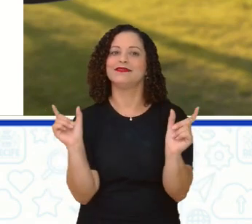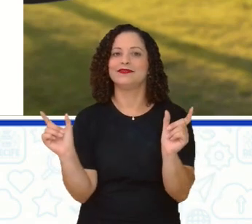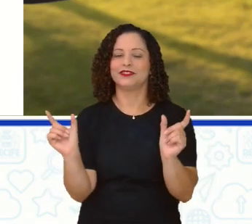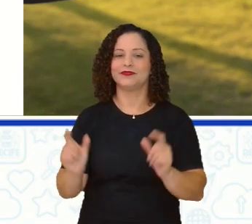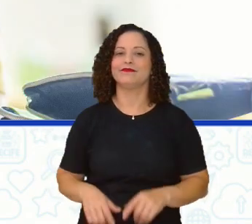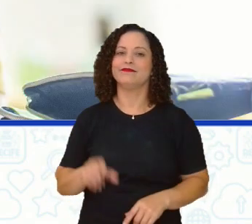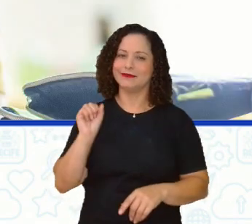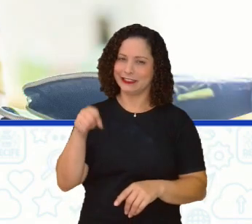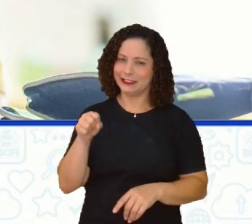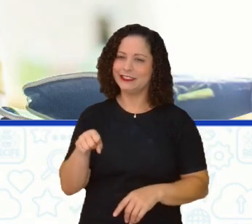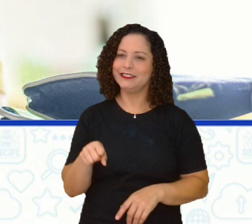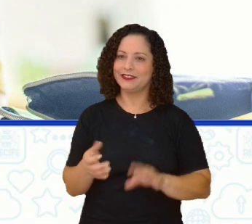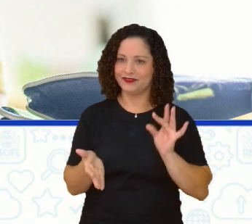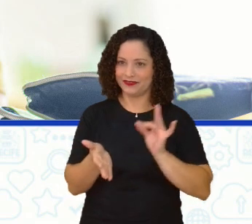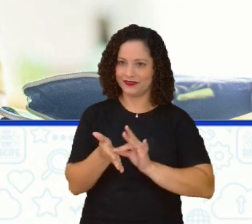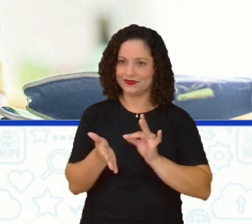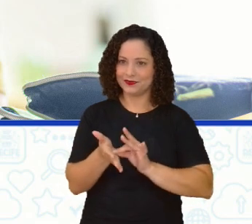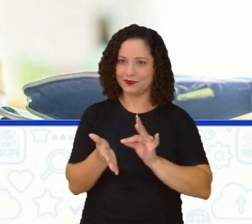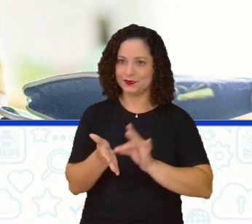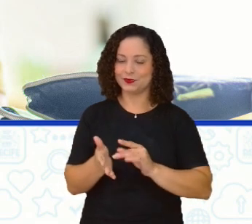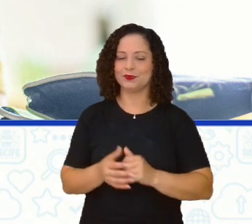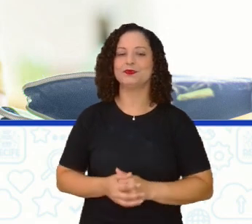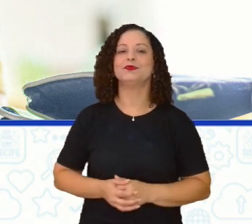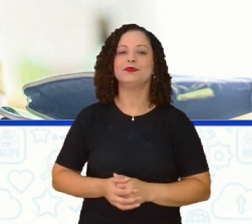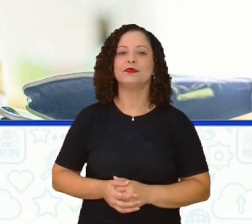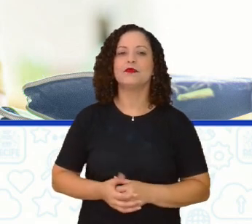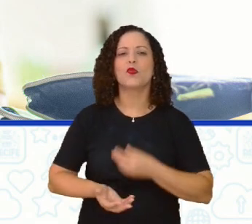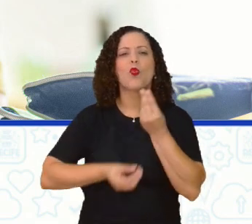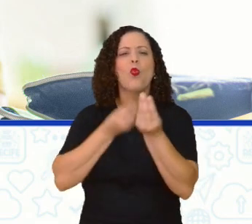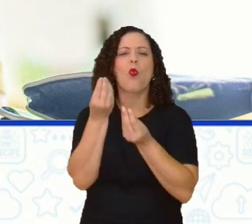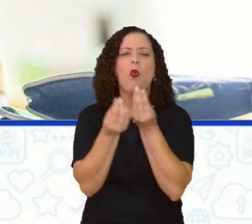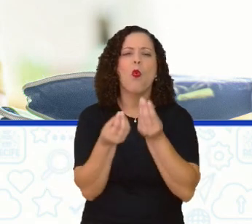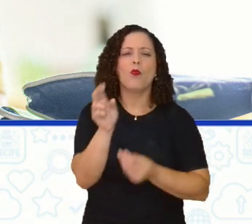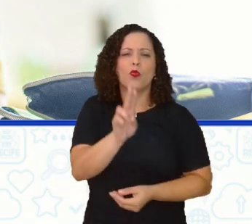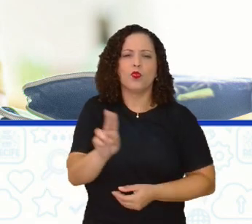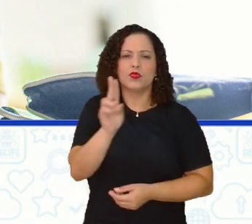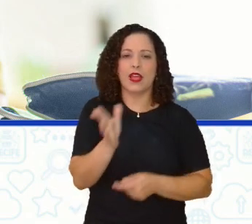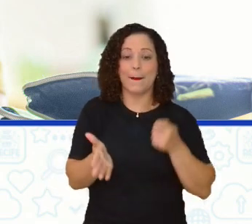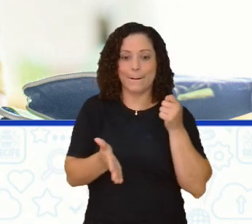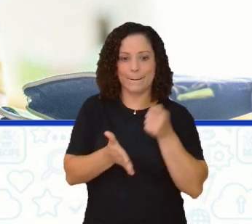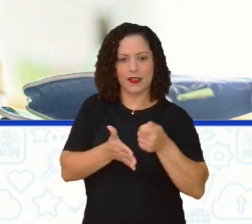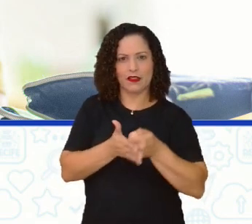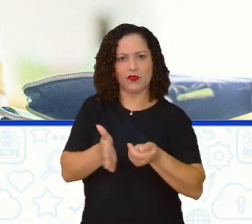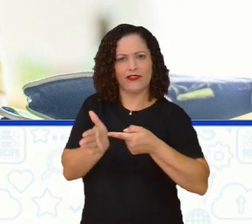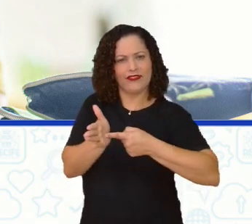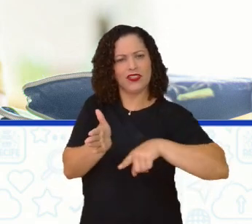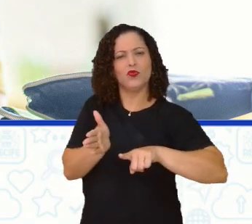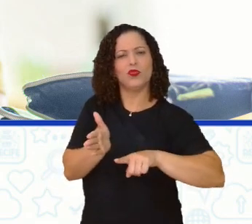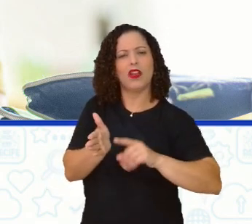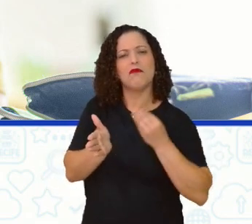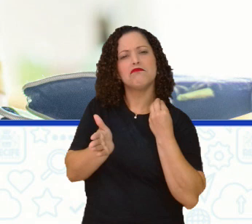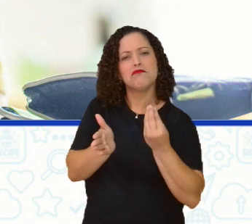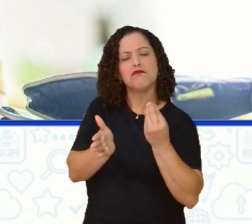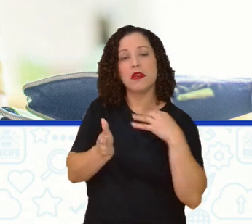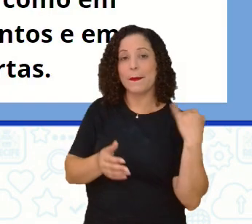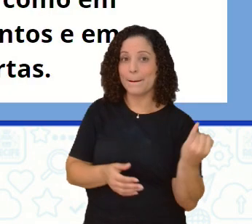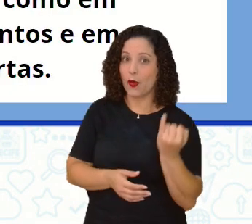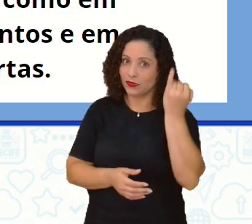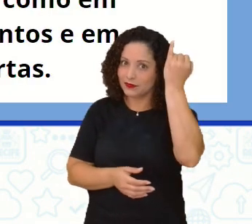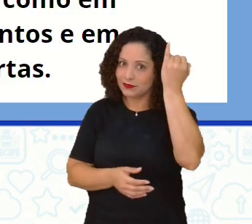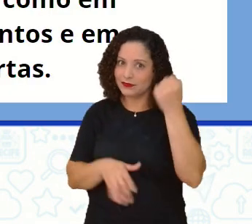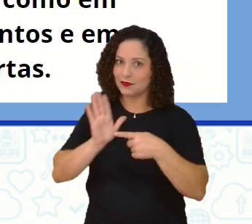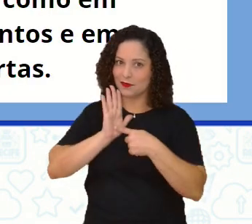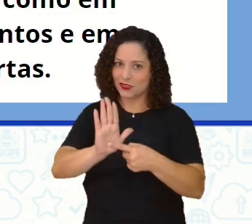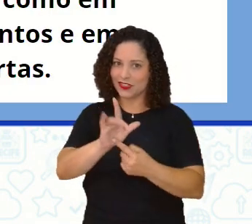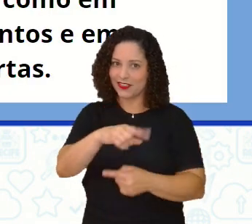Espero que sim, minha gente. Então, as situações de uso obrigatório da vírgula é importante, não é, trazer para